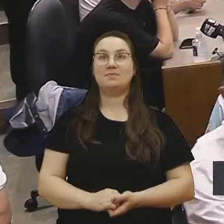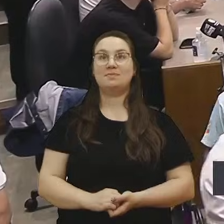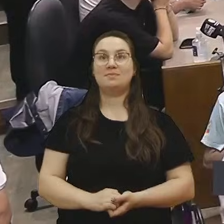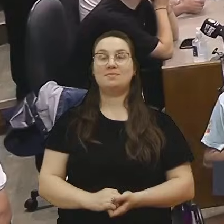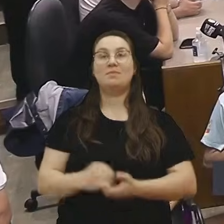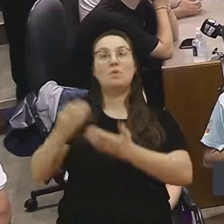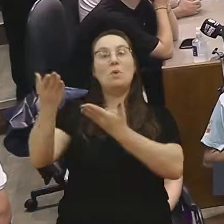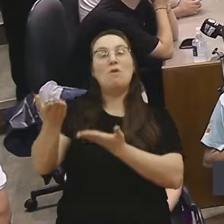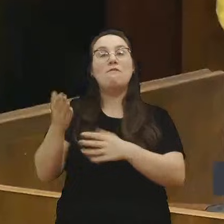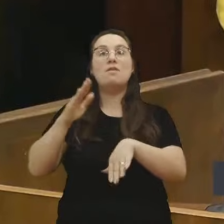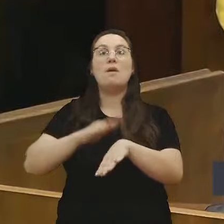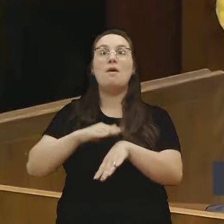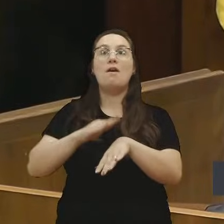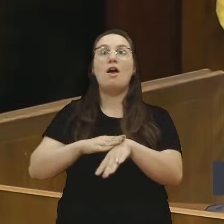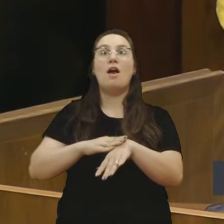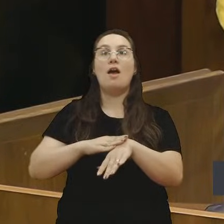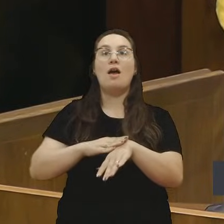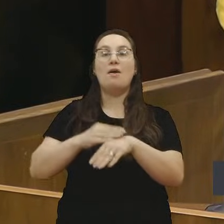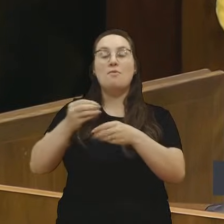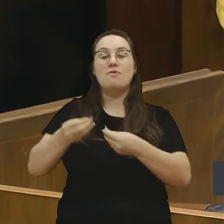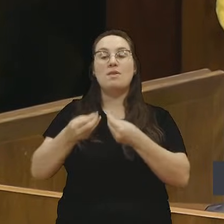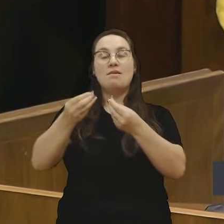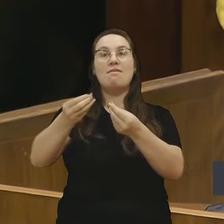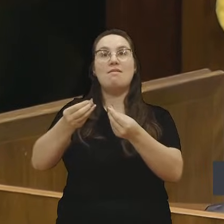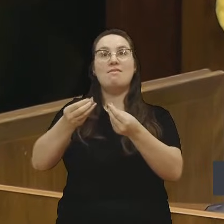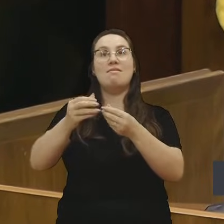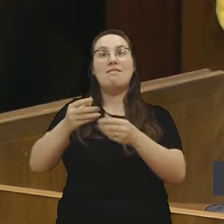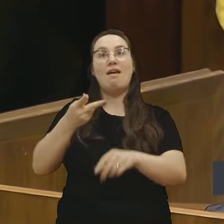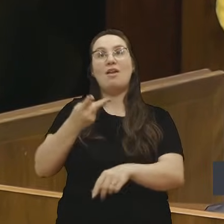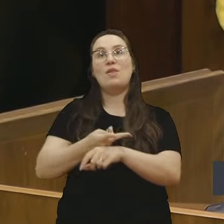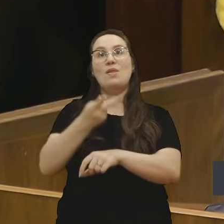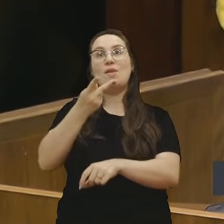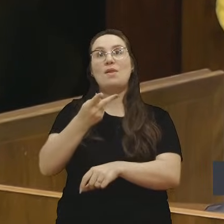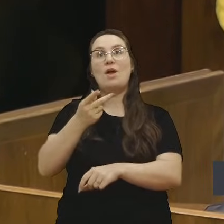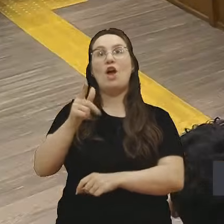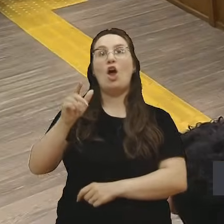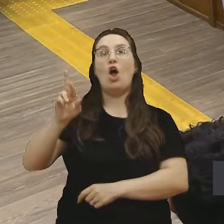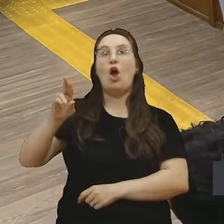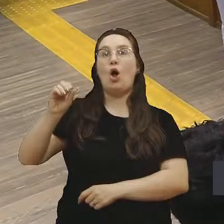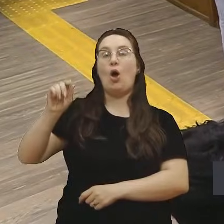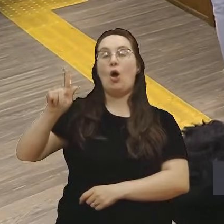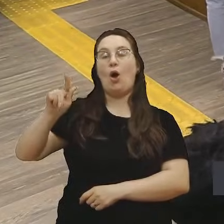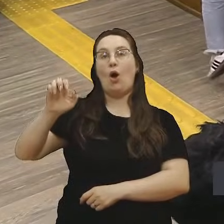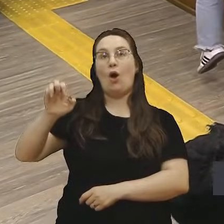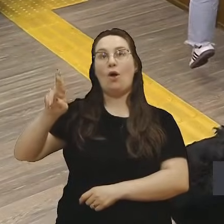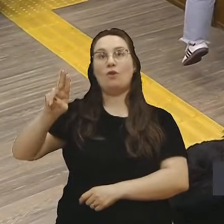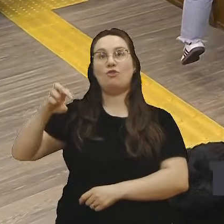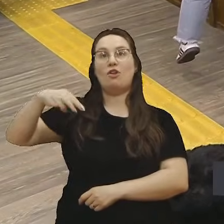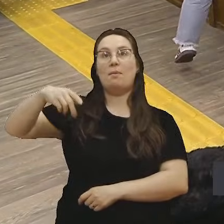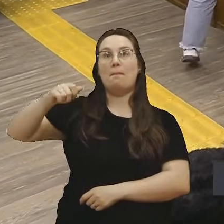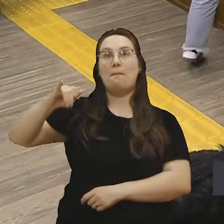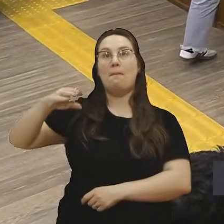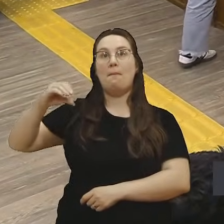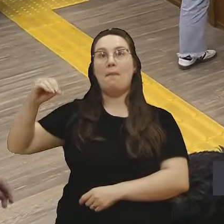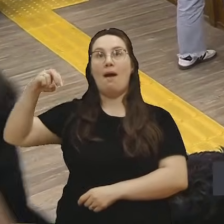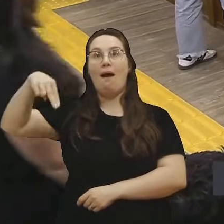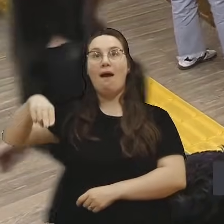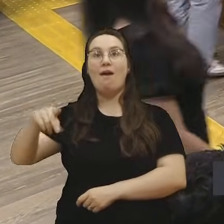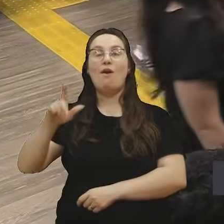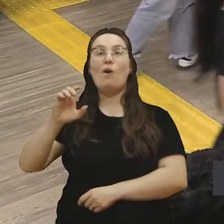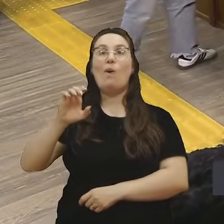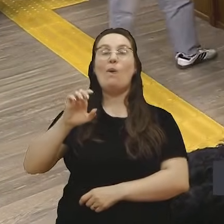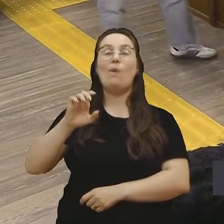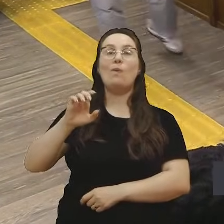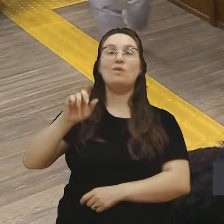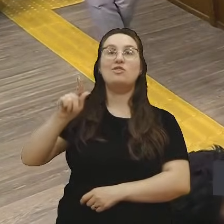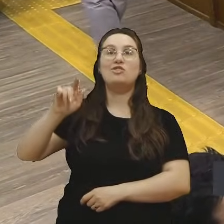Convido neste momento para fazer a entrega os conselheiros Roger Boniati, Maicon Marcolin e